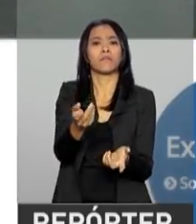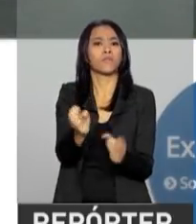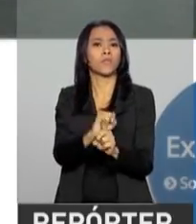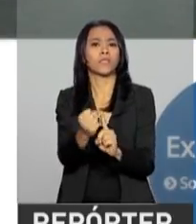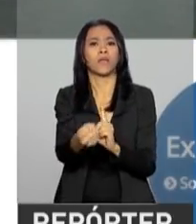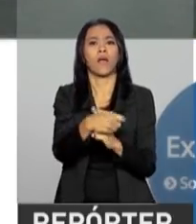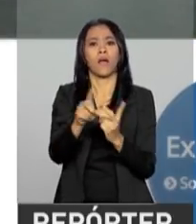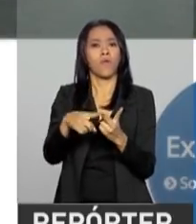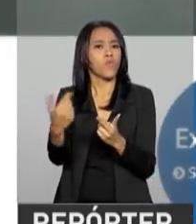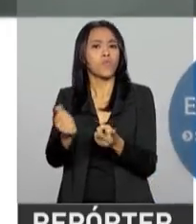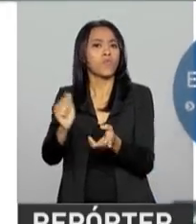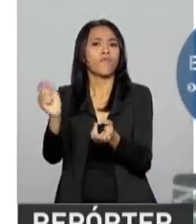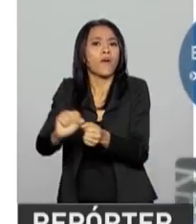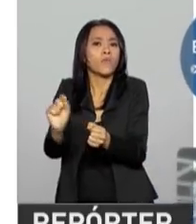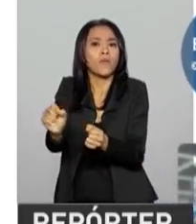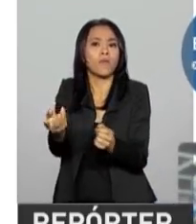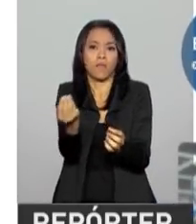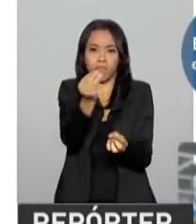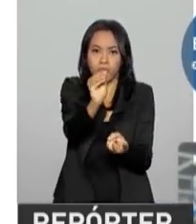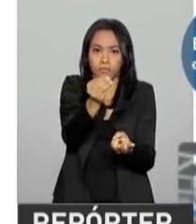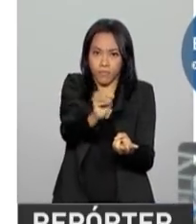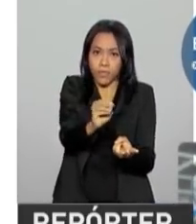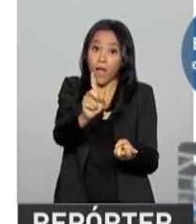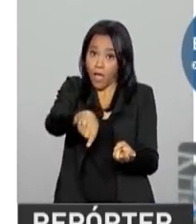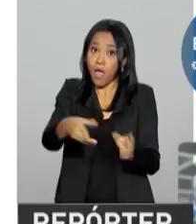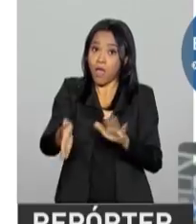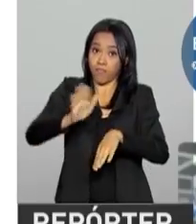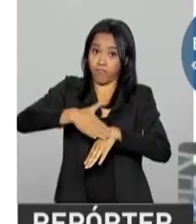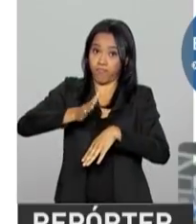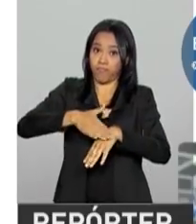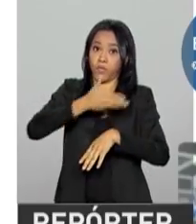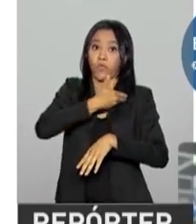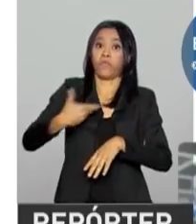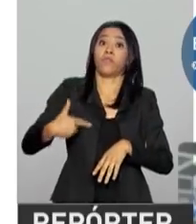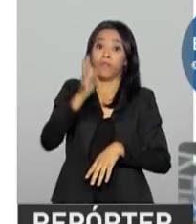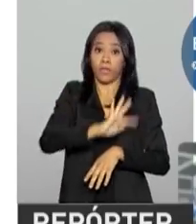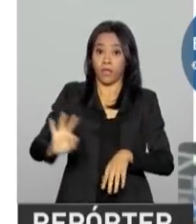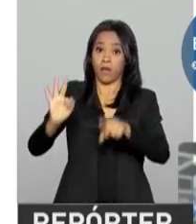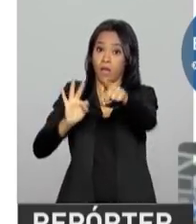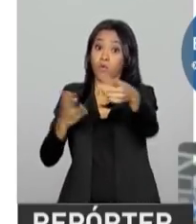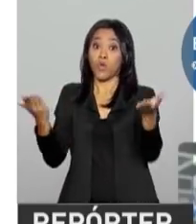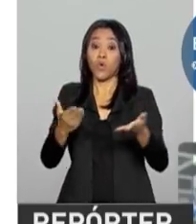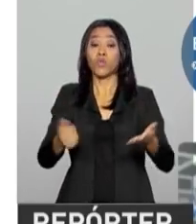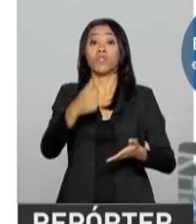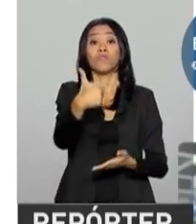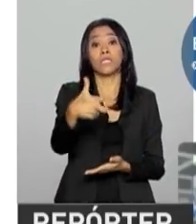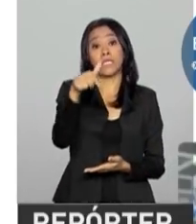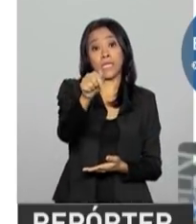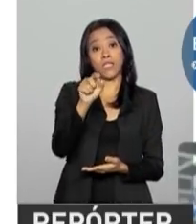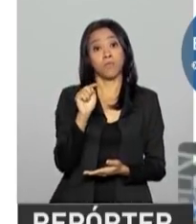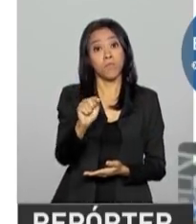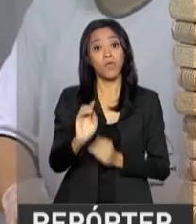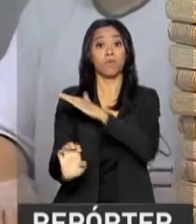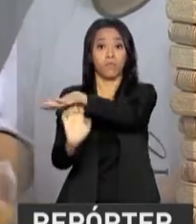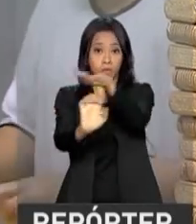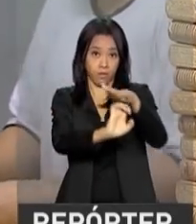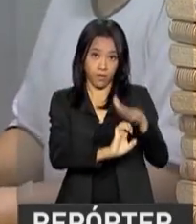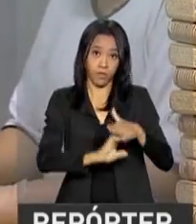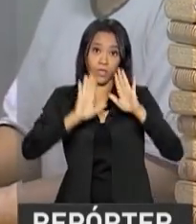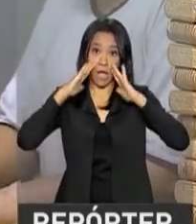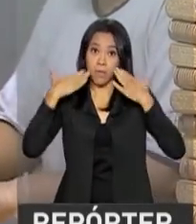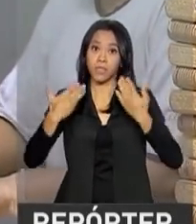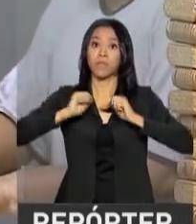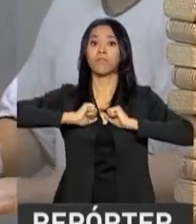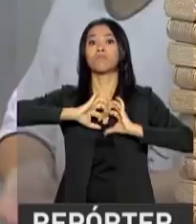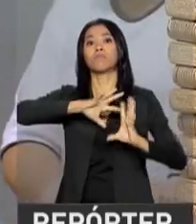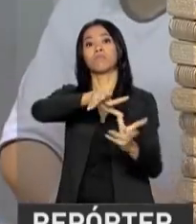página é uma iniciativa do governo federal e hoje divulga negócios de 27 mil exportadores de bens e cerca de